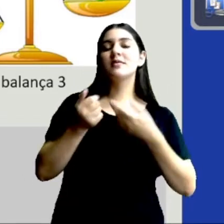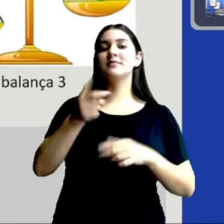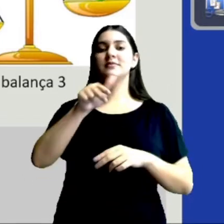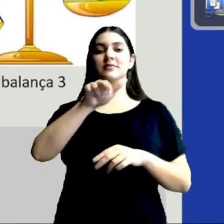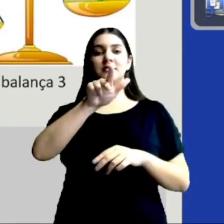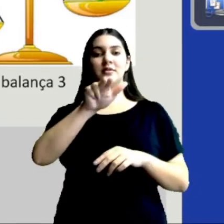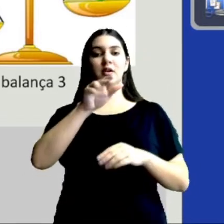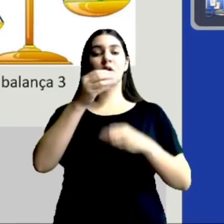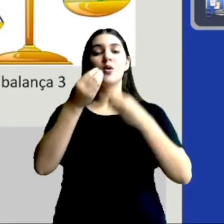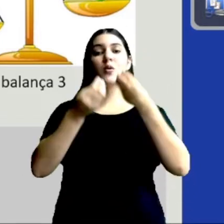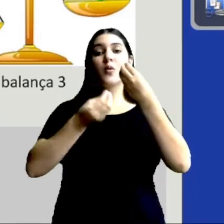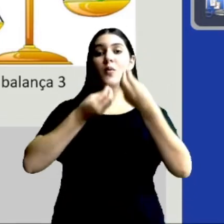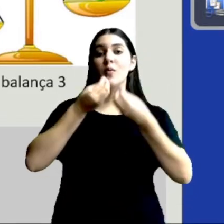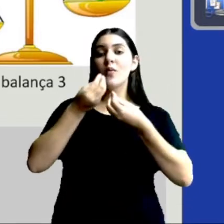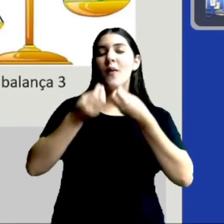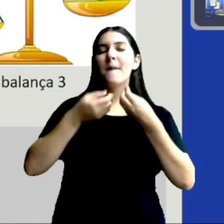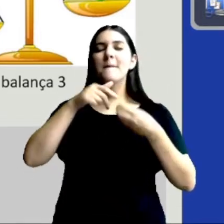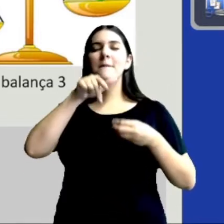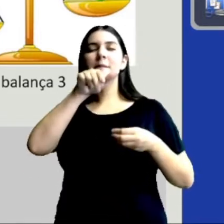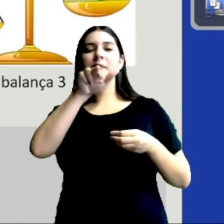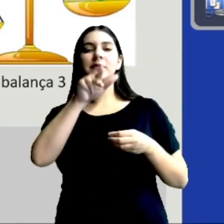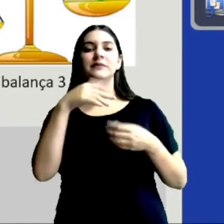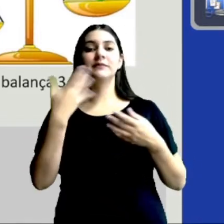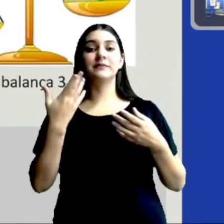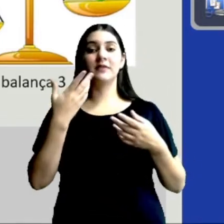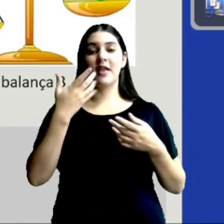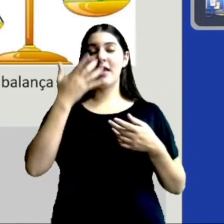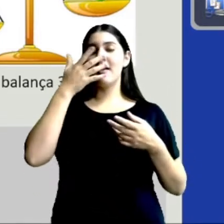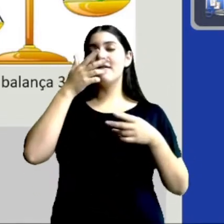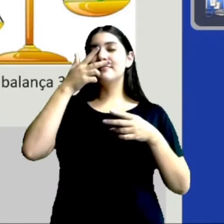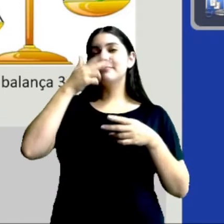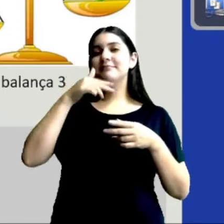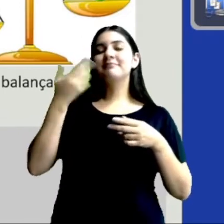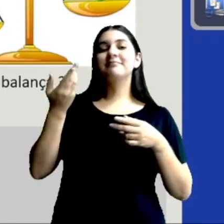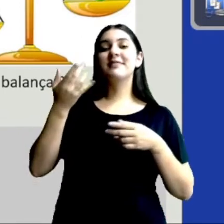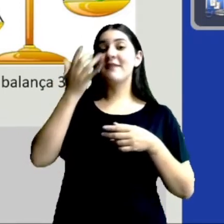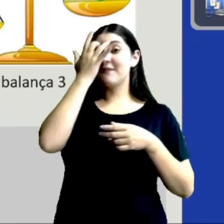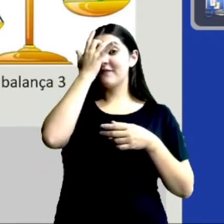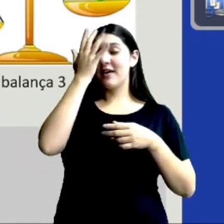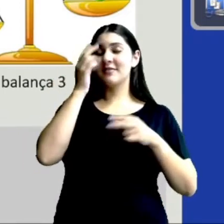as equivalências que se mantêm nas igualdades, fica muito fácil de ver